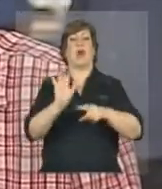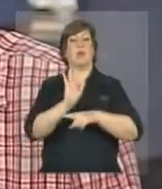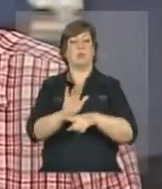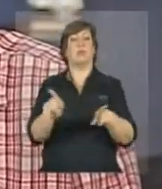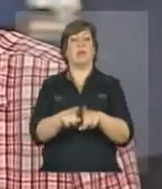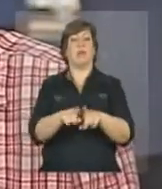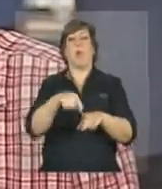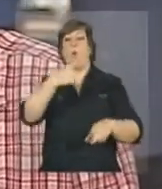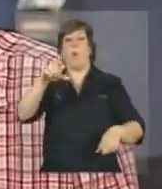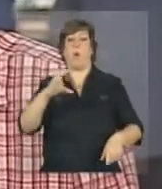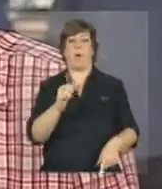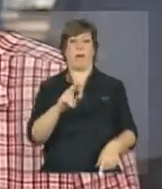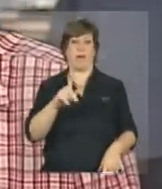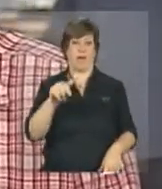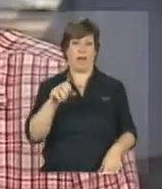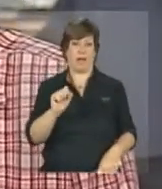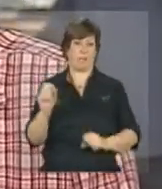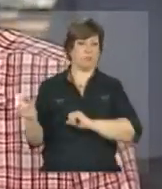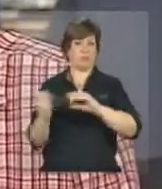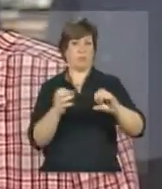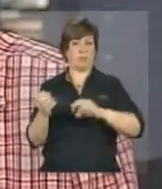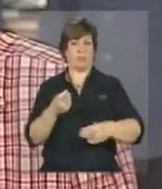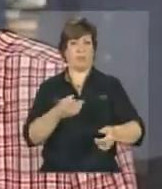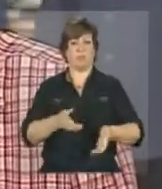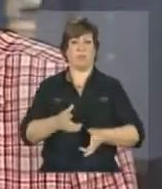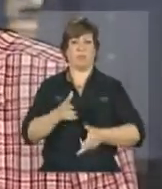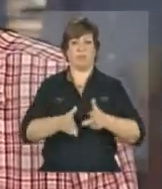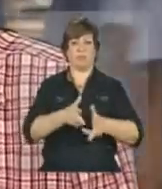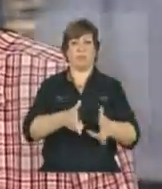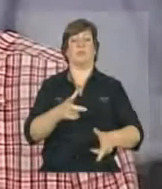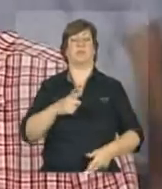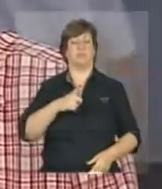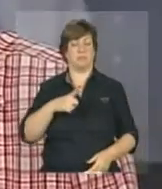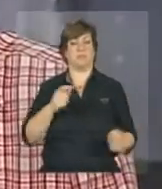outras cargas que já são tipicamente